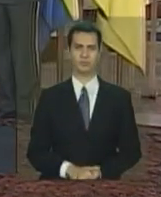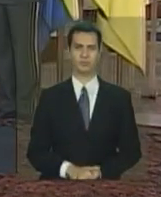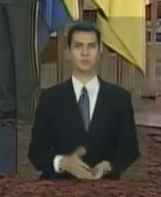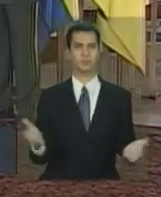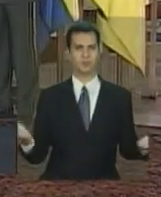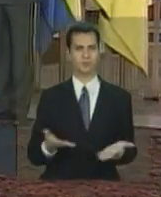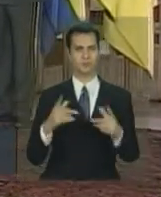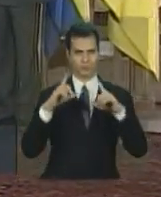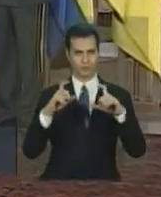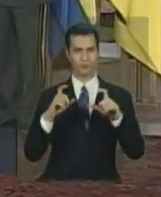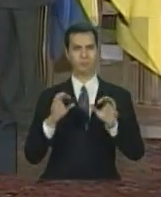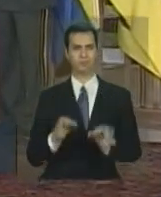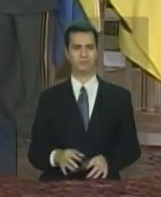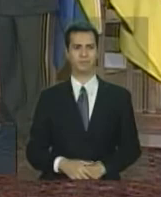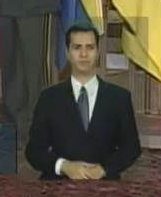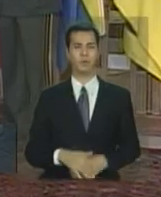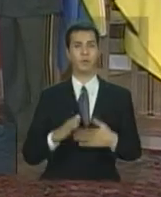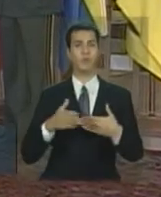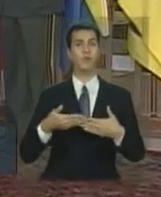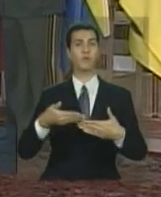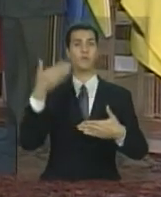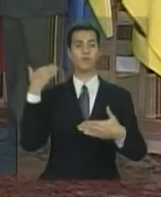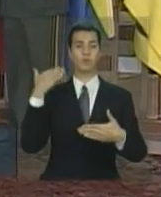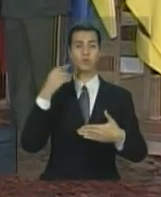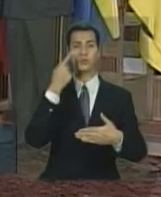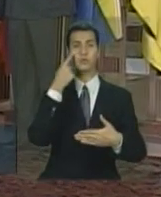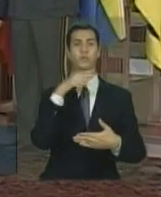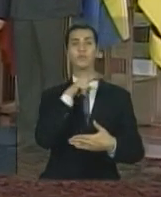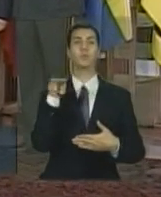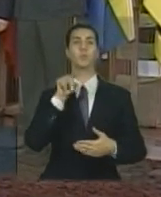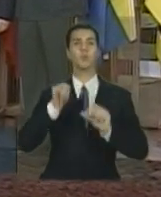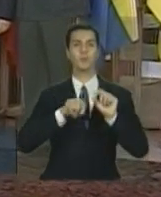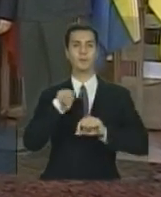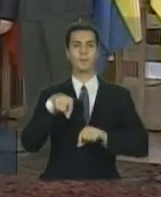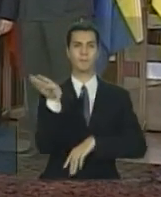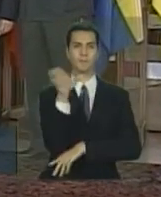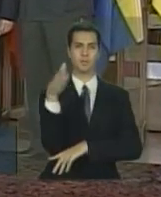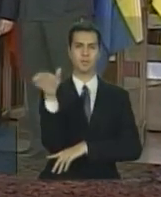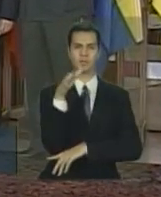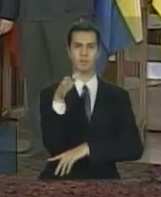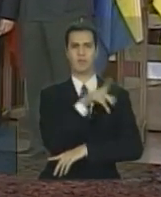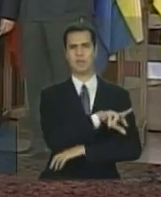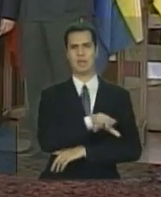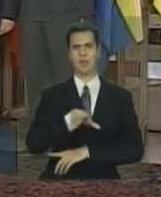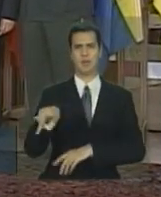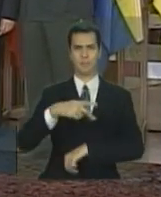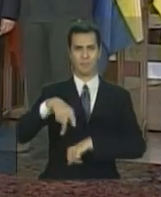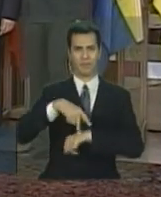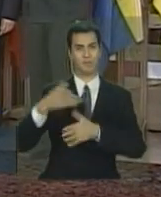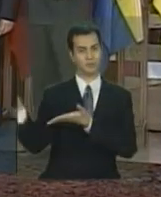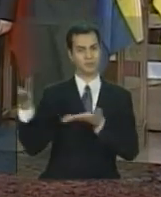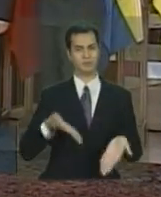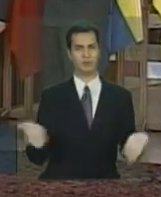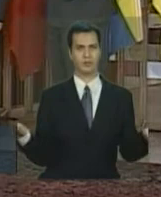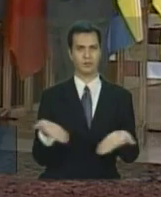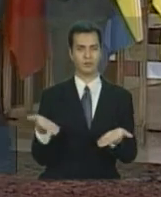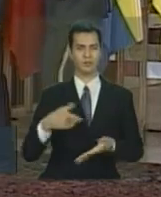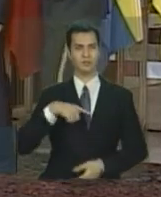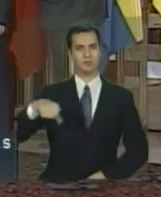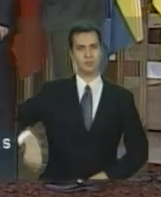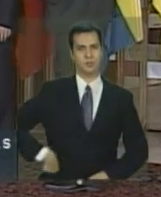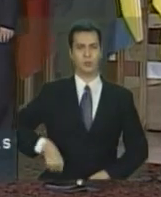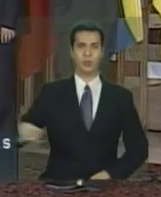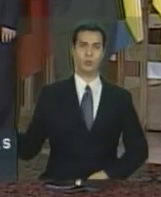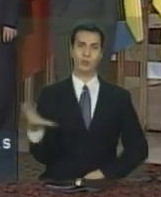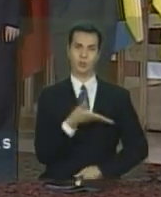momento da foto oficial. E ao fundo você vê as bandeiras de todos os países que neste momento os seus